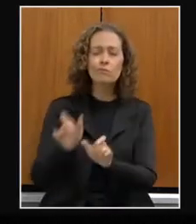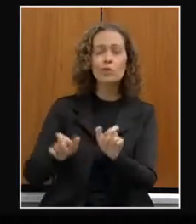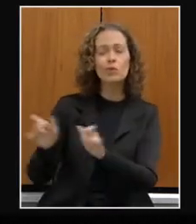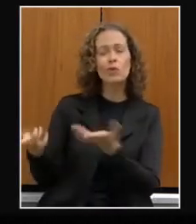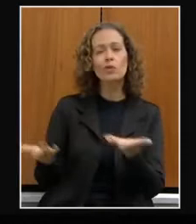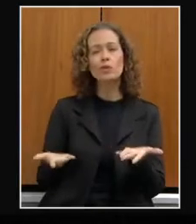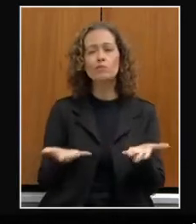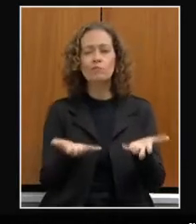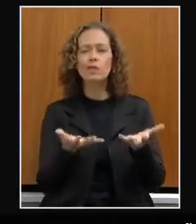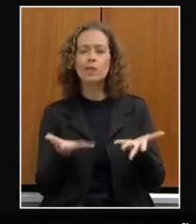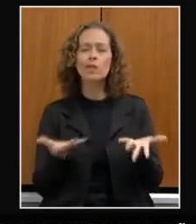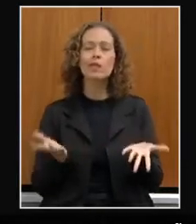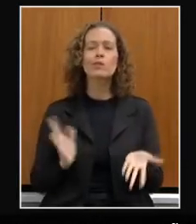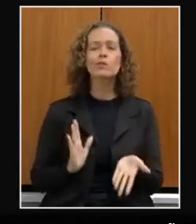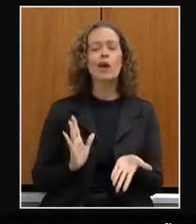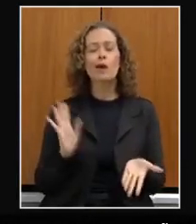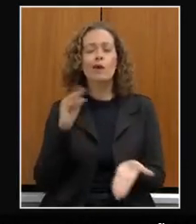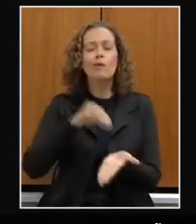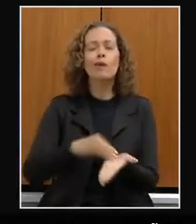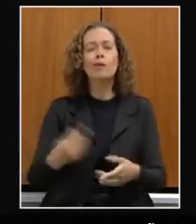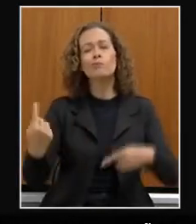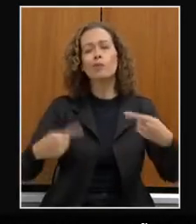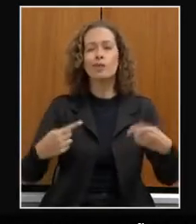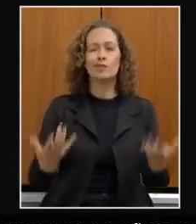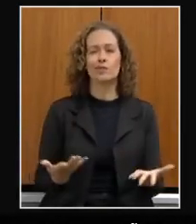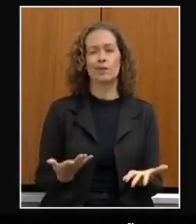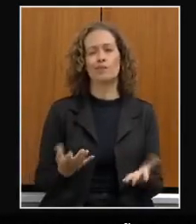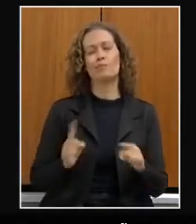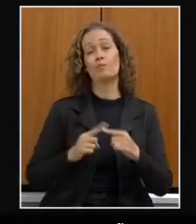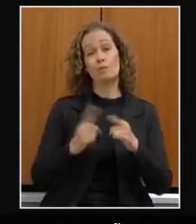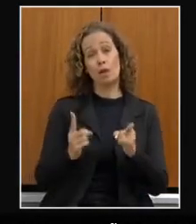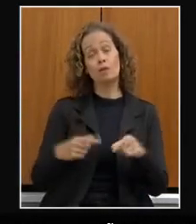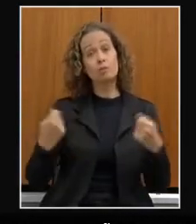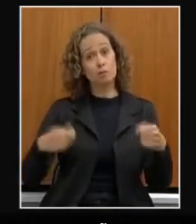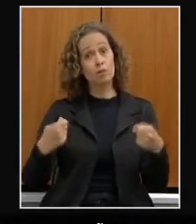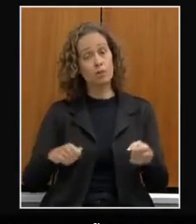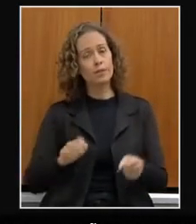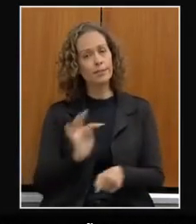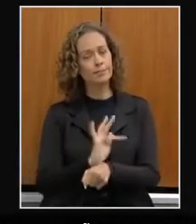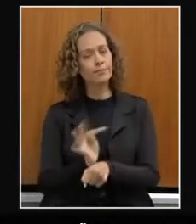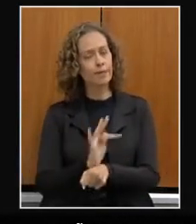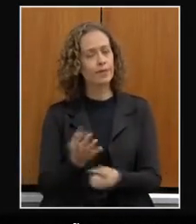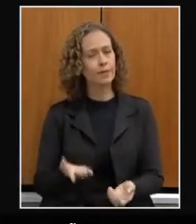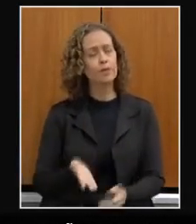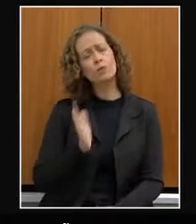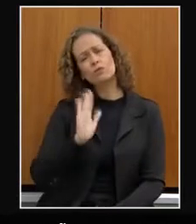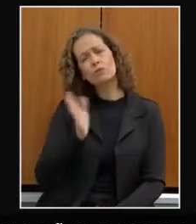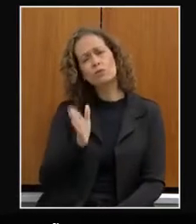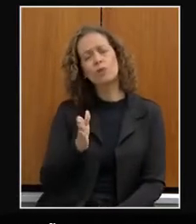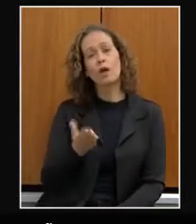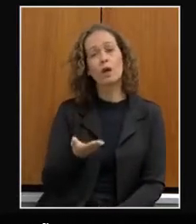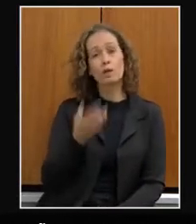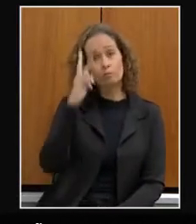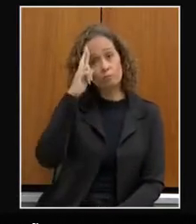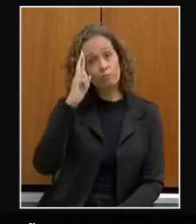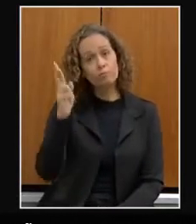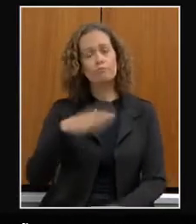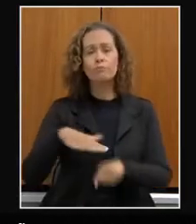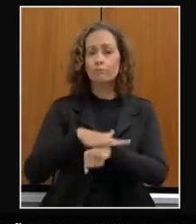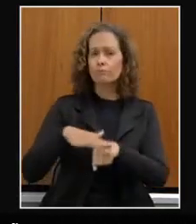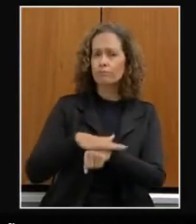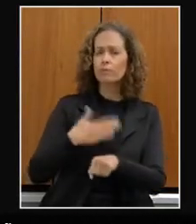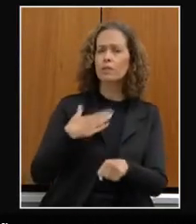uma questão política né e não técnica né e o senhor já vinha inclusive dialogando isso comigo e propondo essa ação aqui